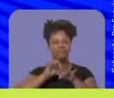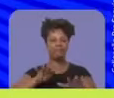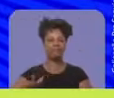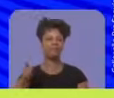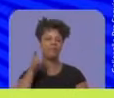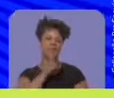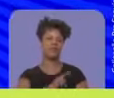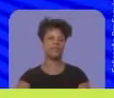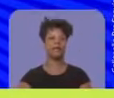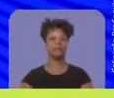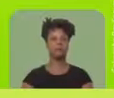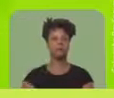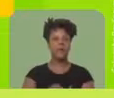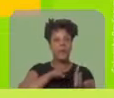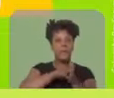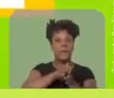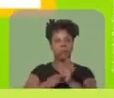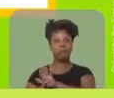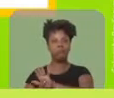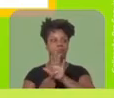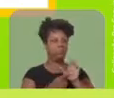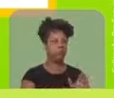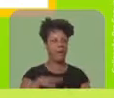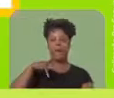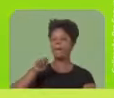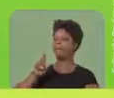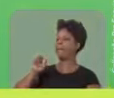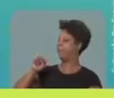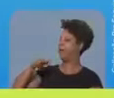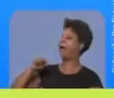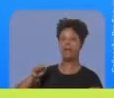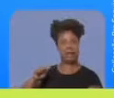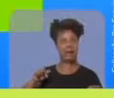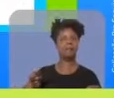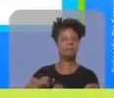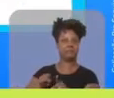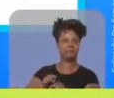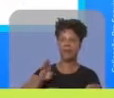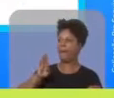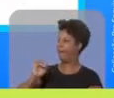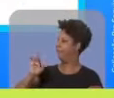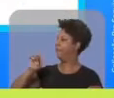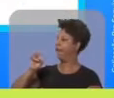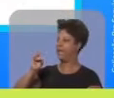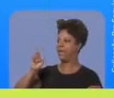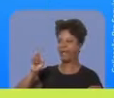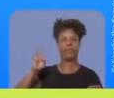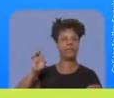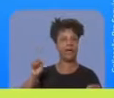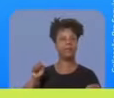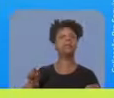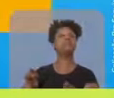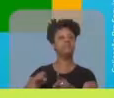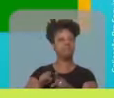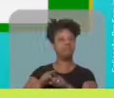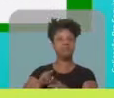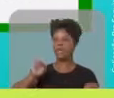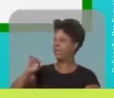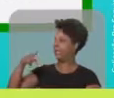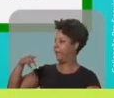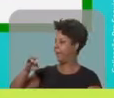dar certo. Paraná Pesquisas divulgou, a Big Data reforçou. A